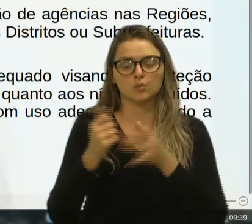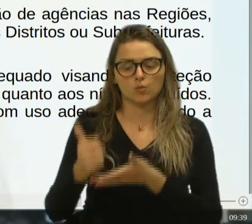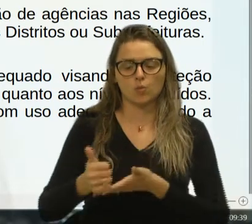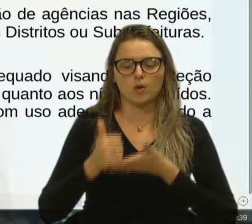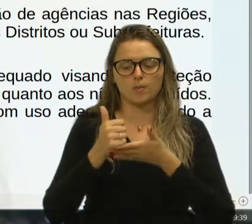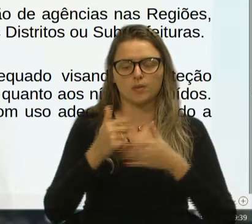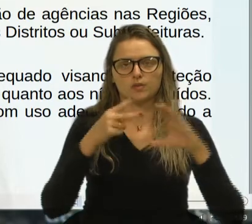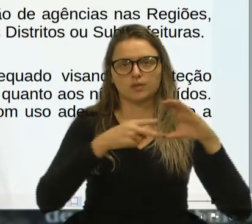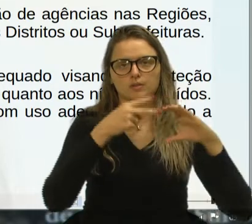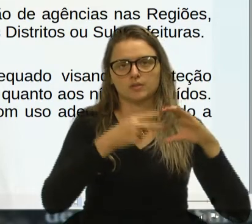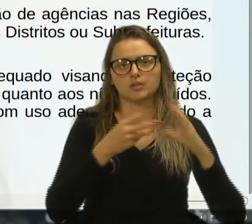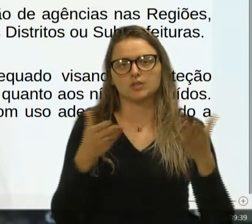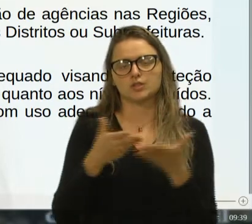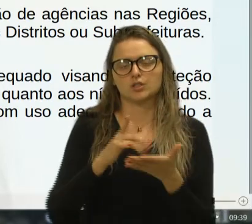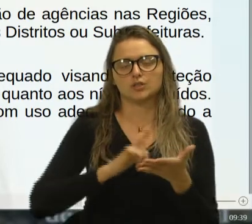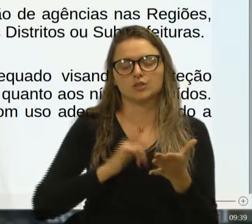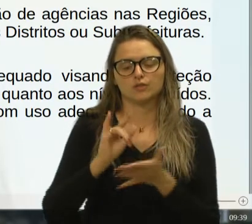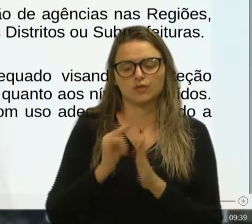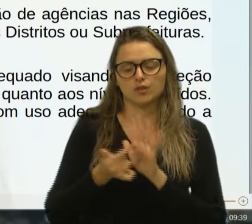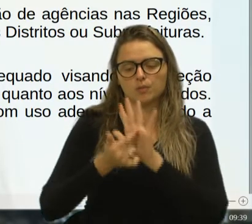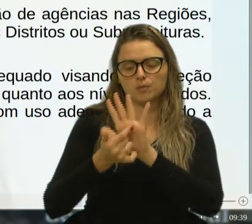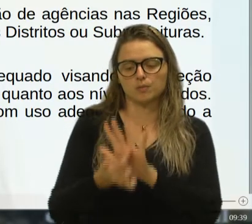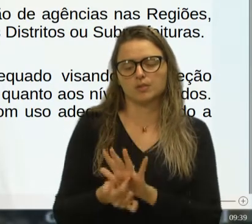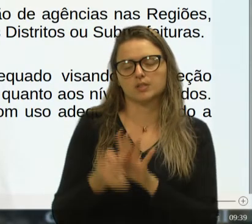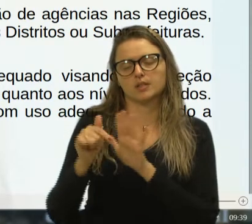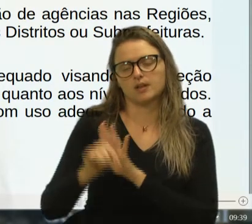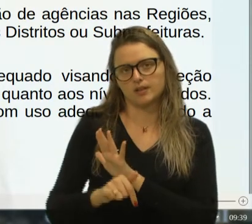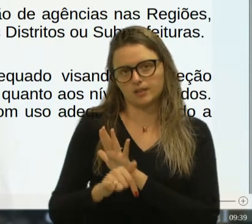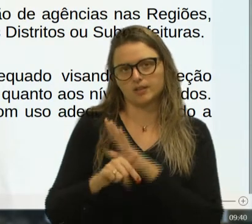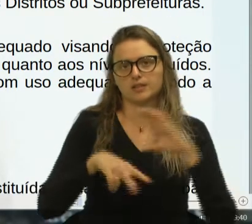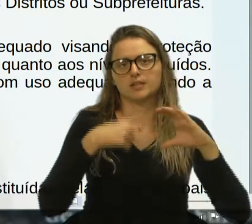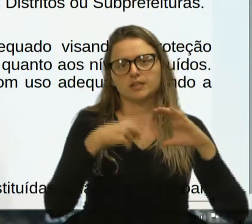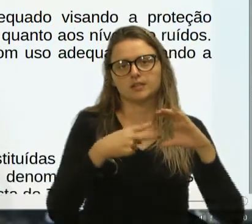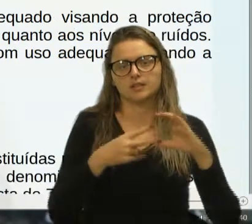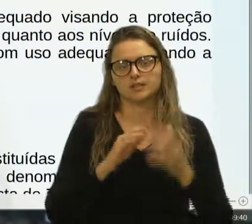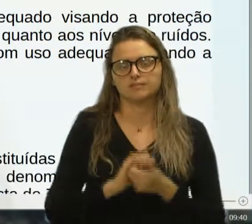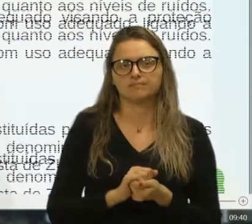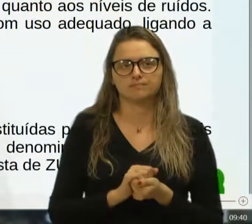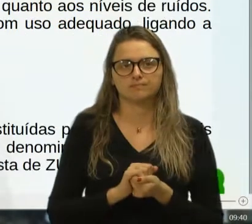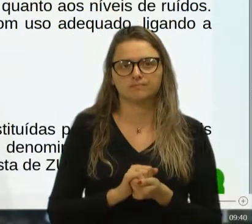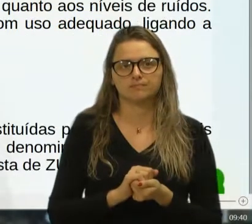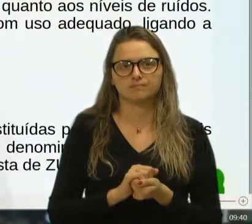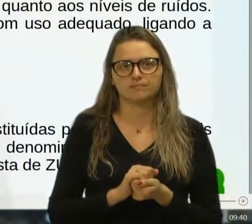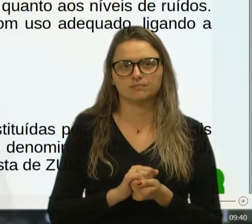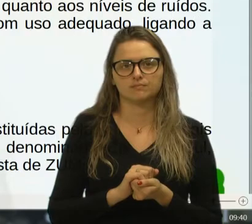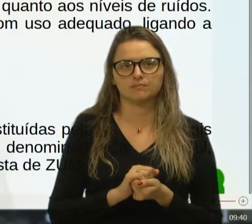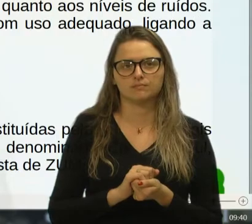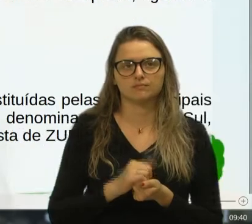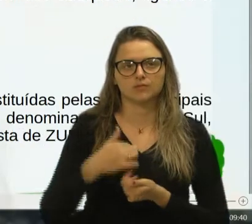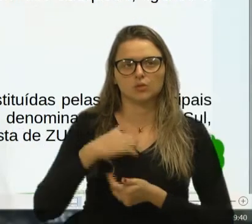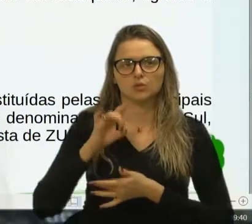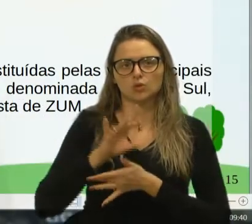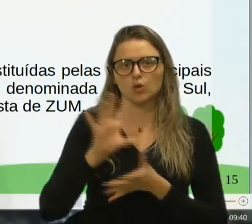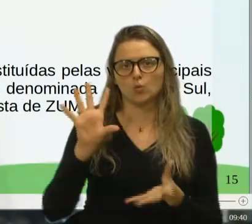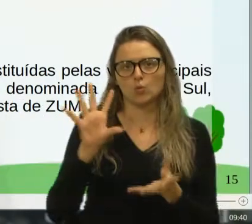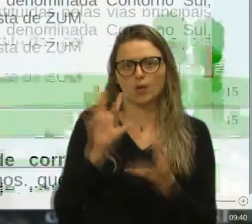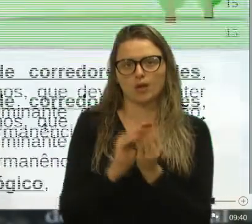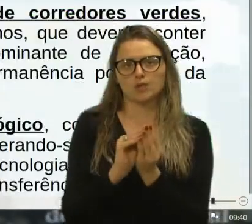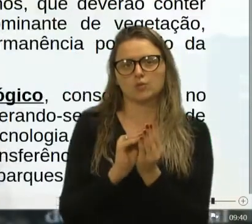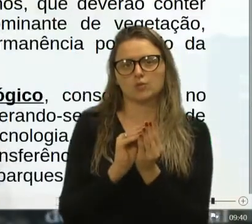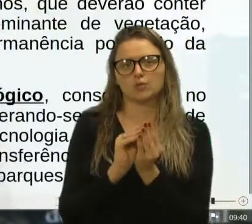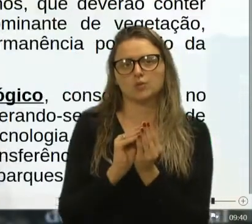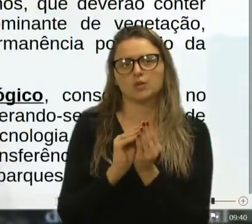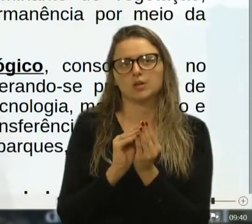fez, e já tive a oportunidade de colocá-las aqui nesta casa. Então, fica esse resumo, né, para